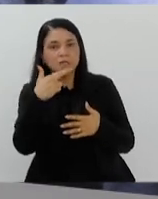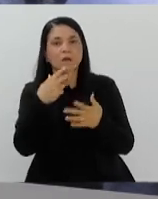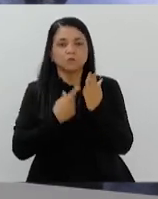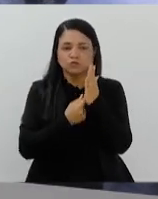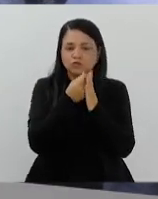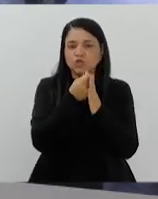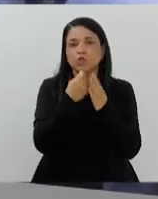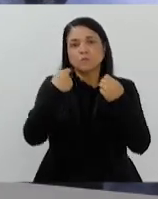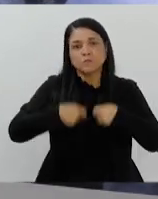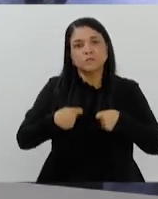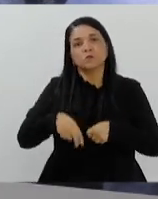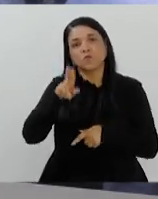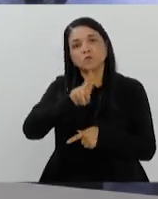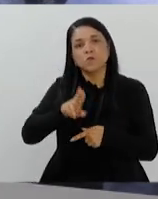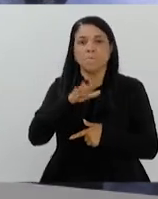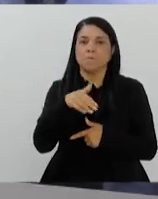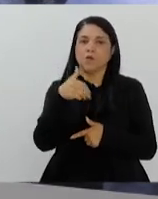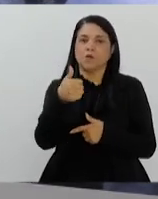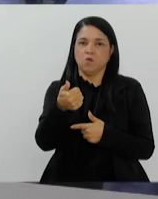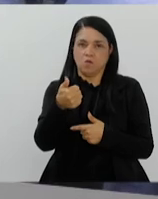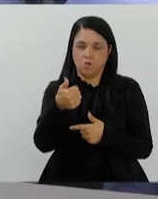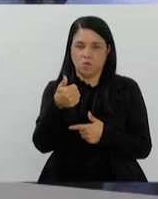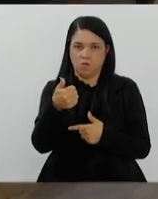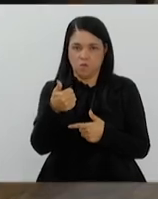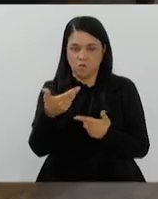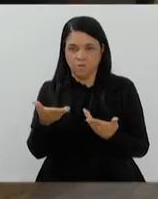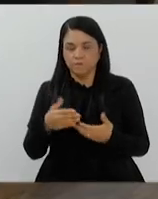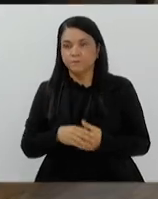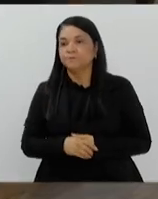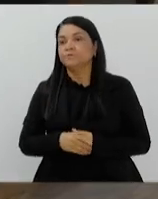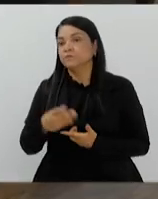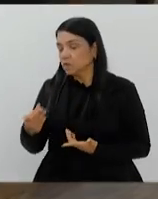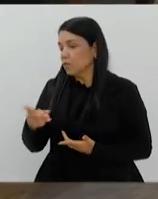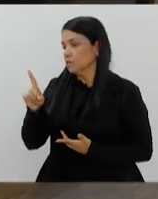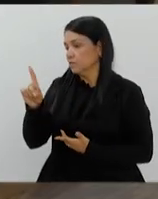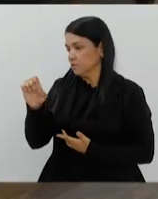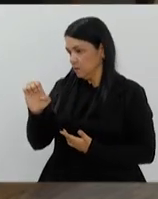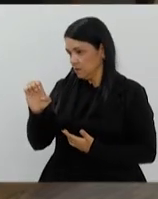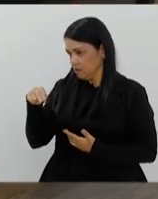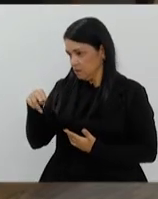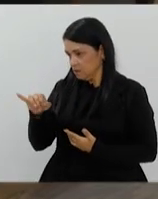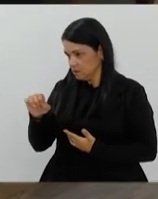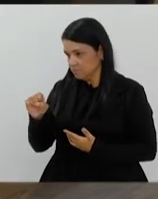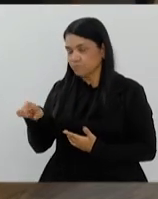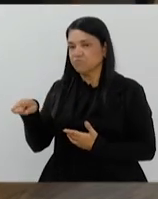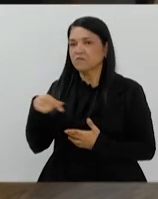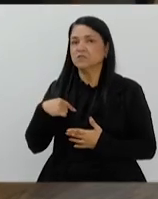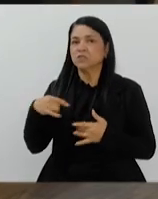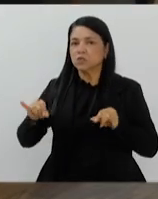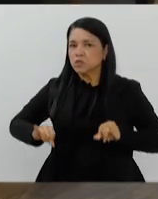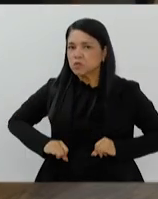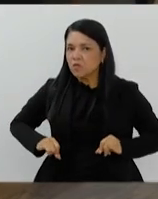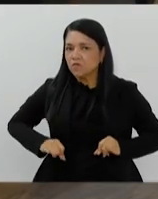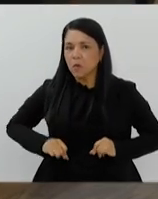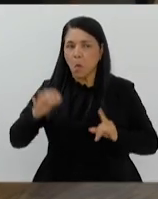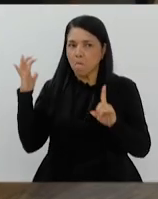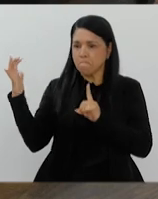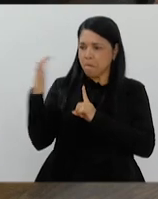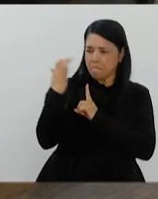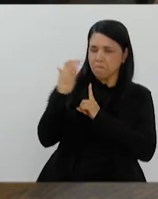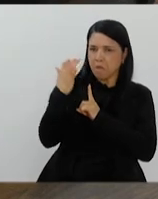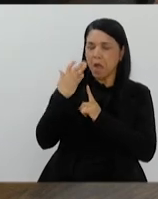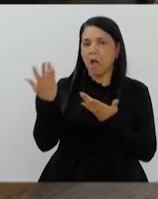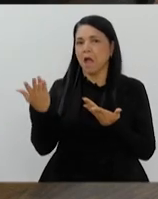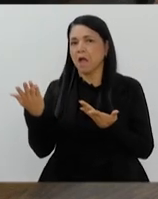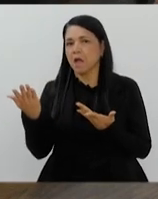possível perfeito pel senhora Denise Em algum momento ter sofrido algum tipo de pressão